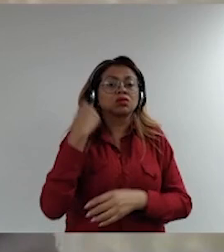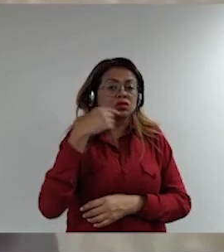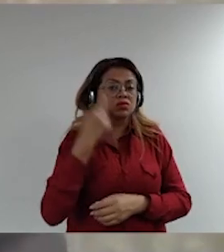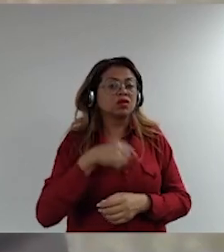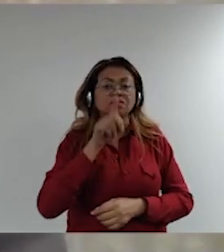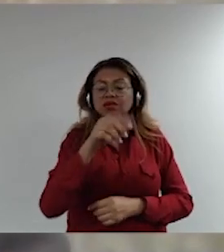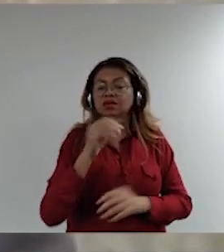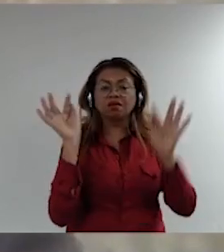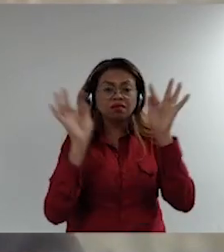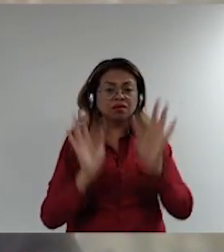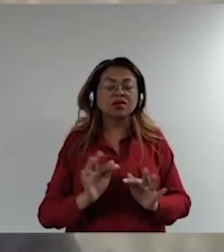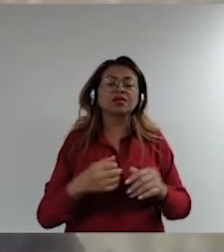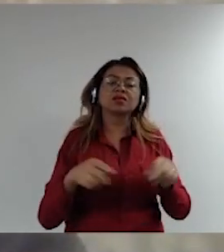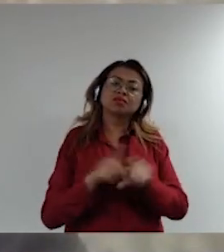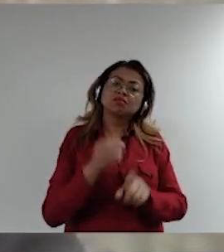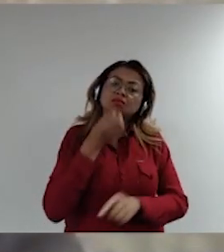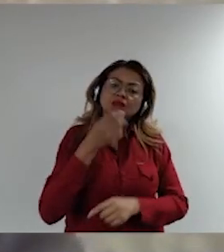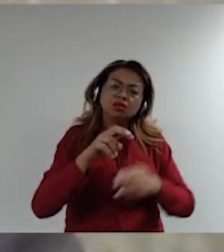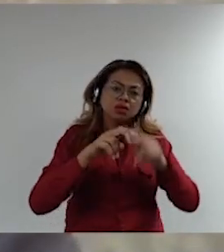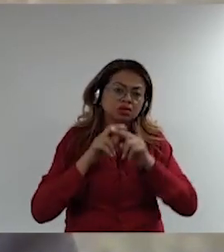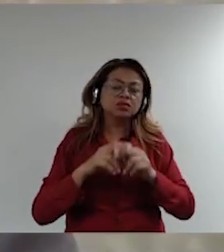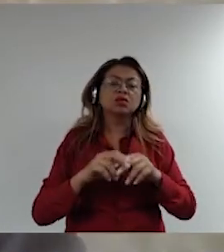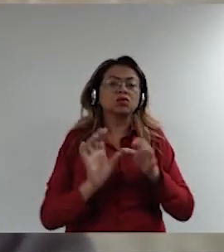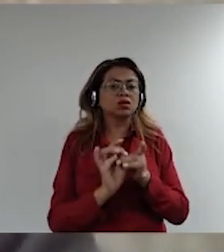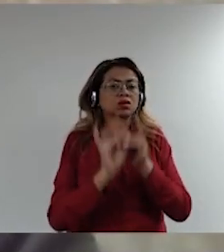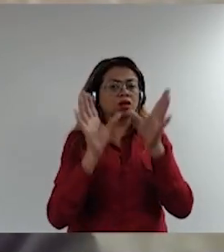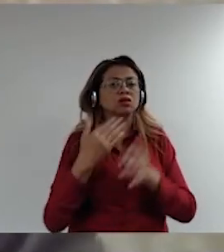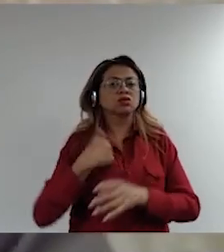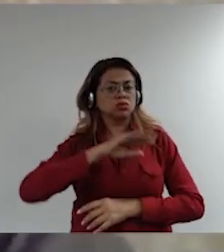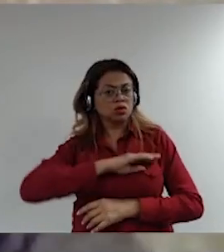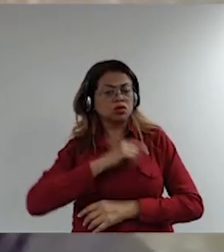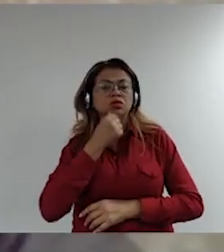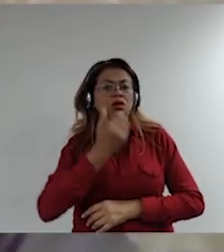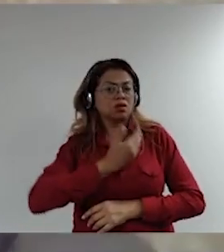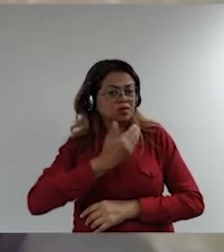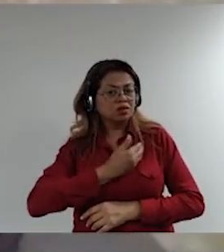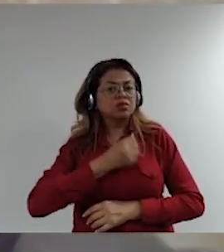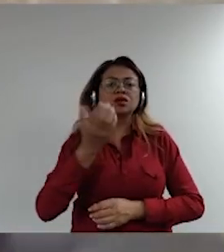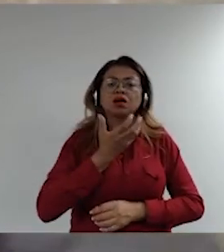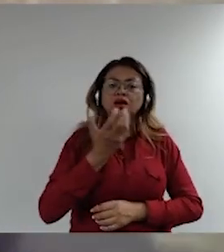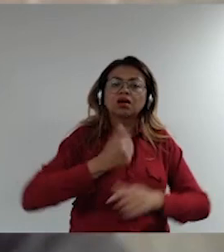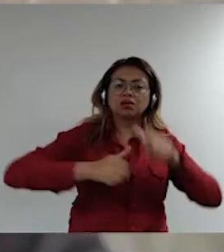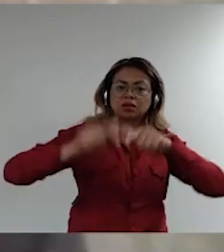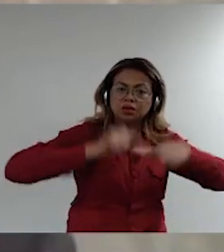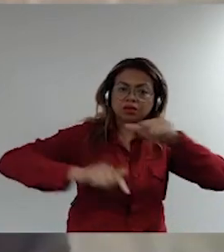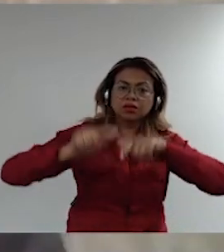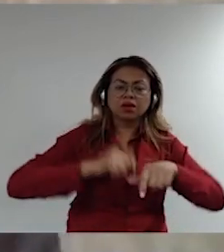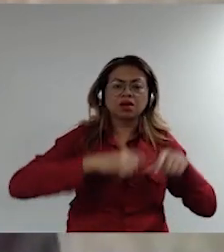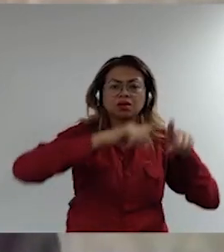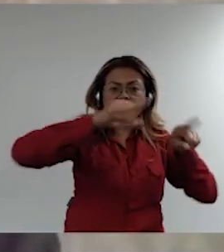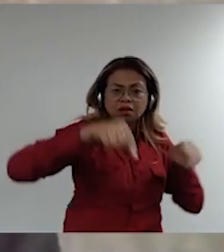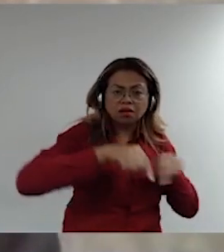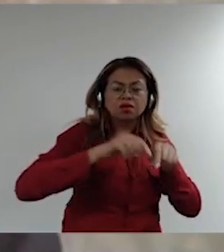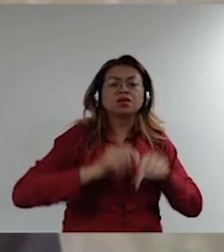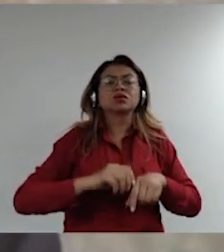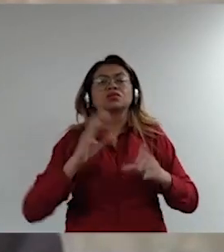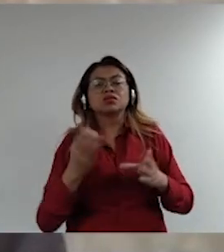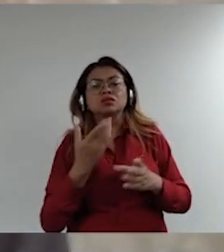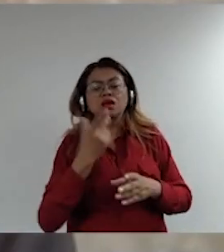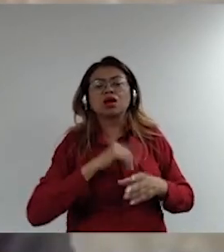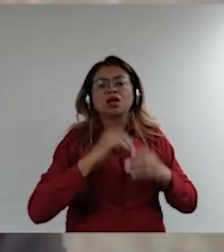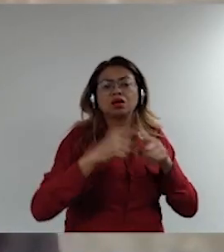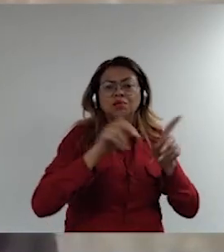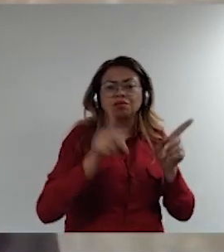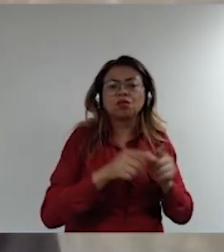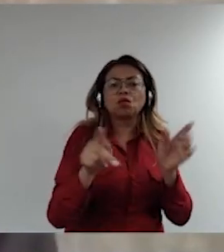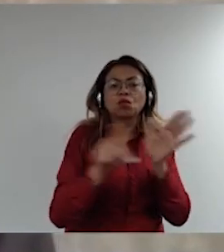sou feliz por isso. Deixa os nossos colegas trabalharem nas mais diversas salas de co-work. E